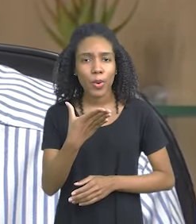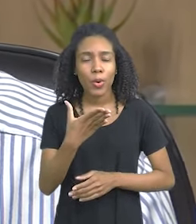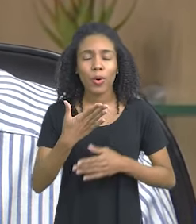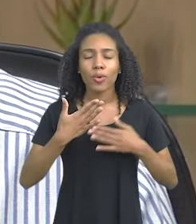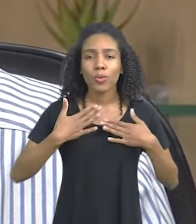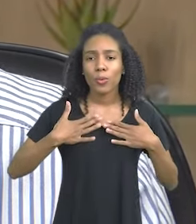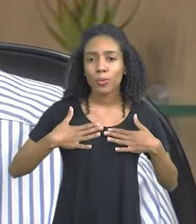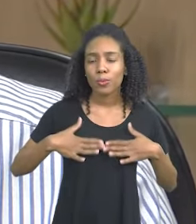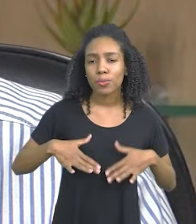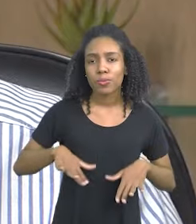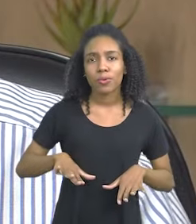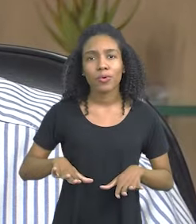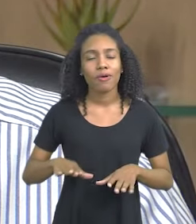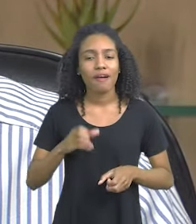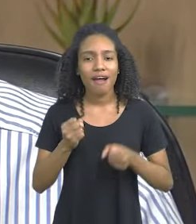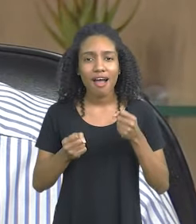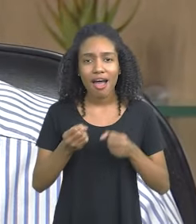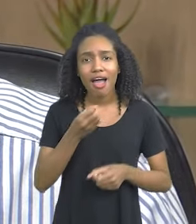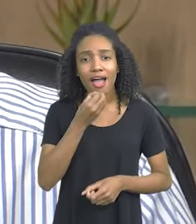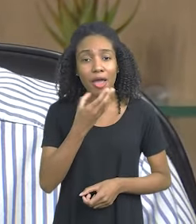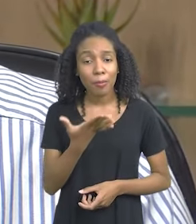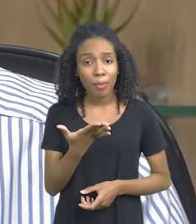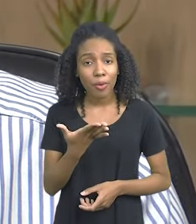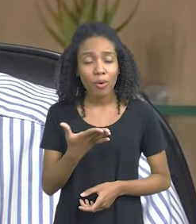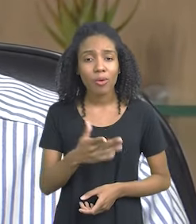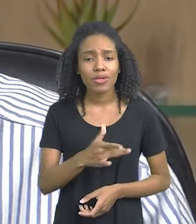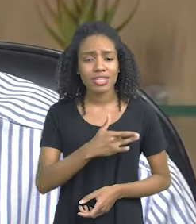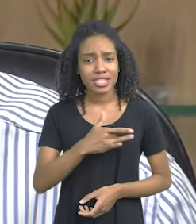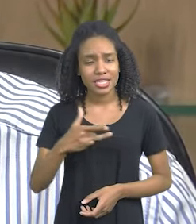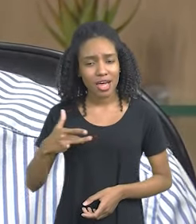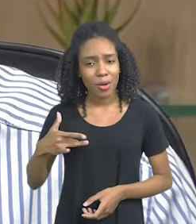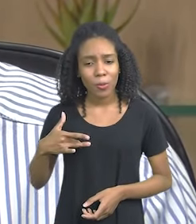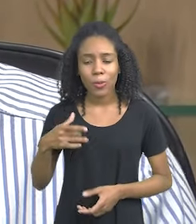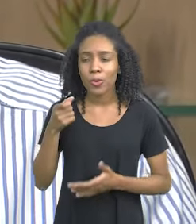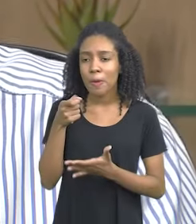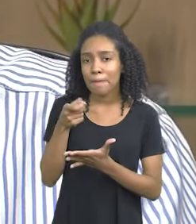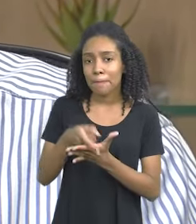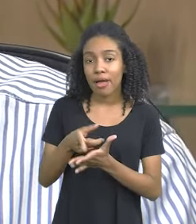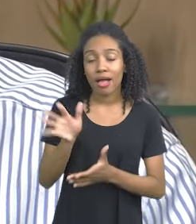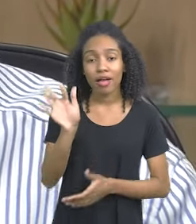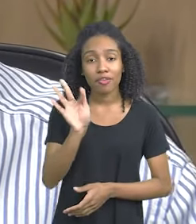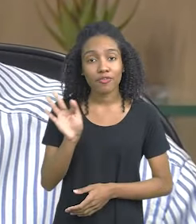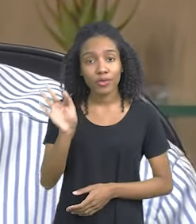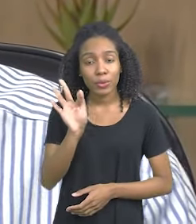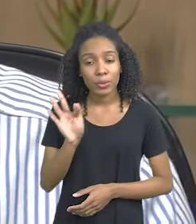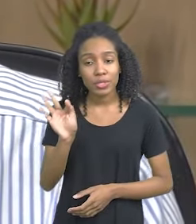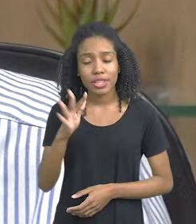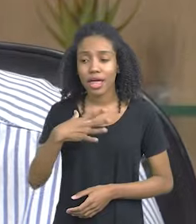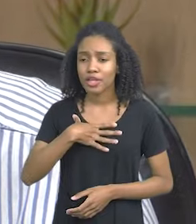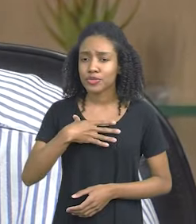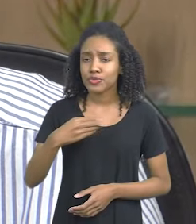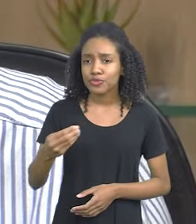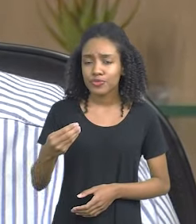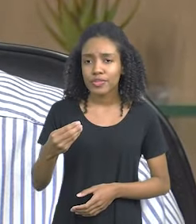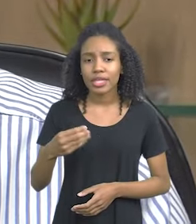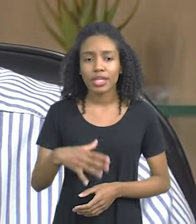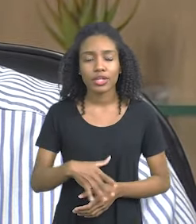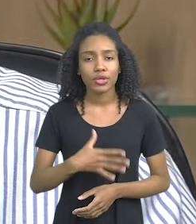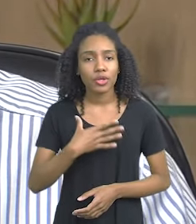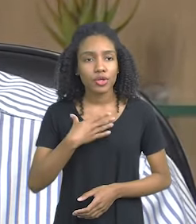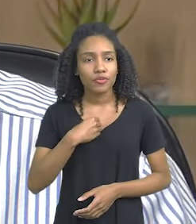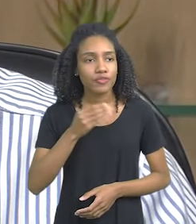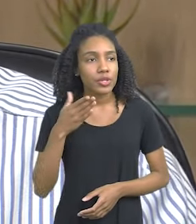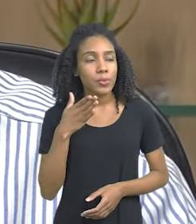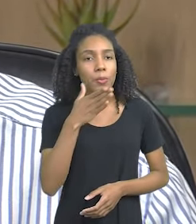é salutar, isso gera saúde, uma faculdade para o filho, poder mandar uma filha estudar no exterior,